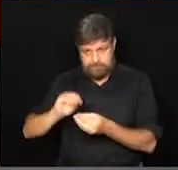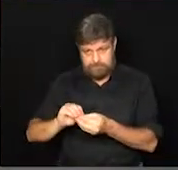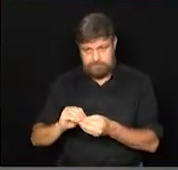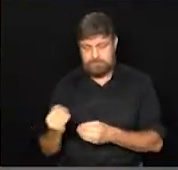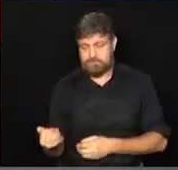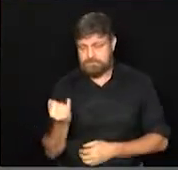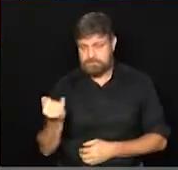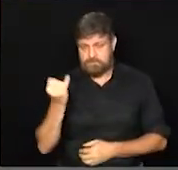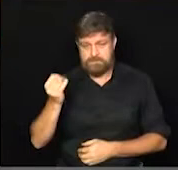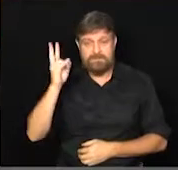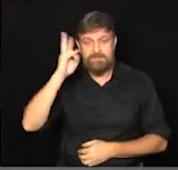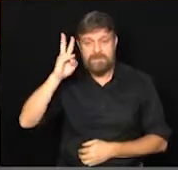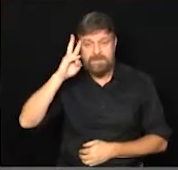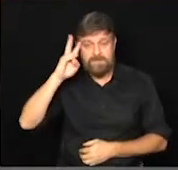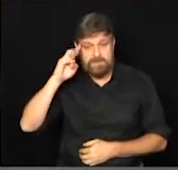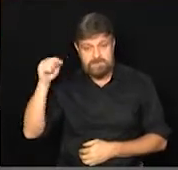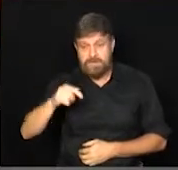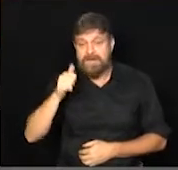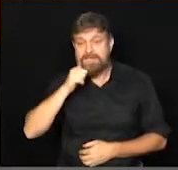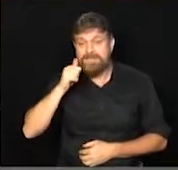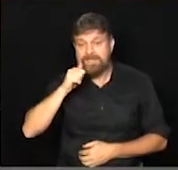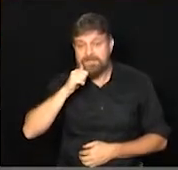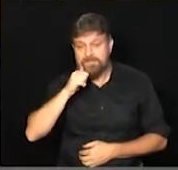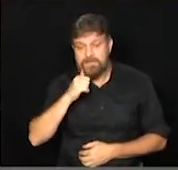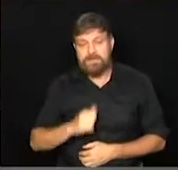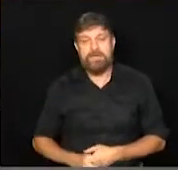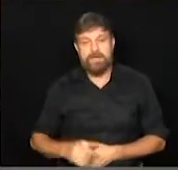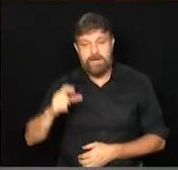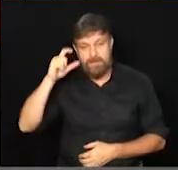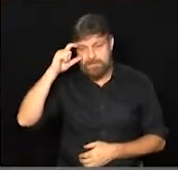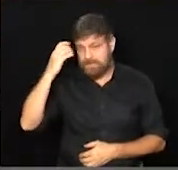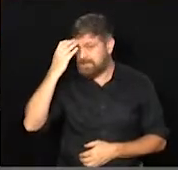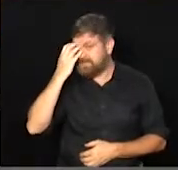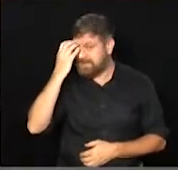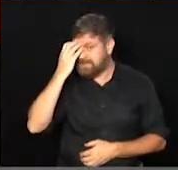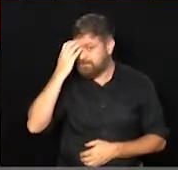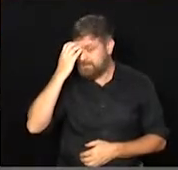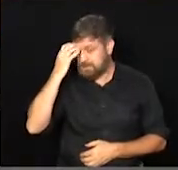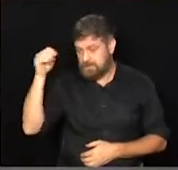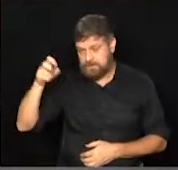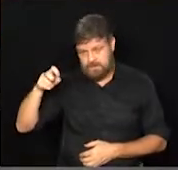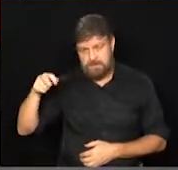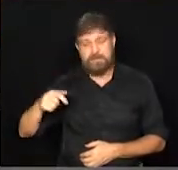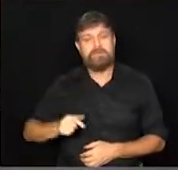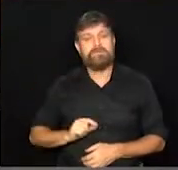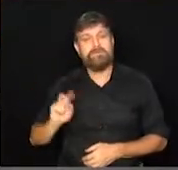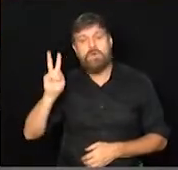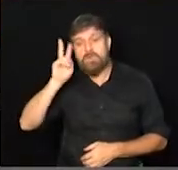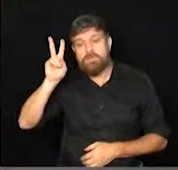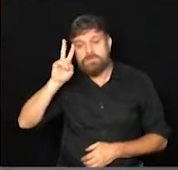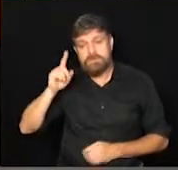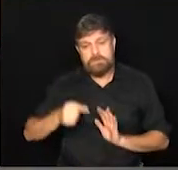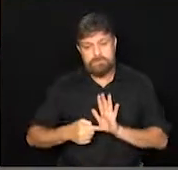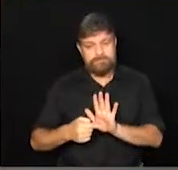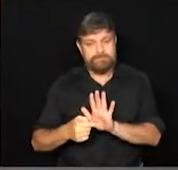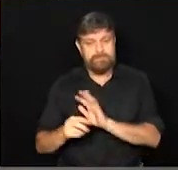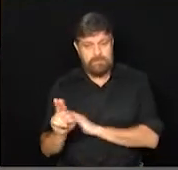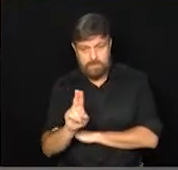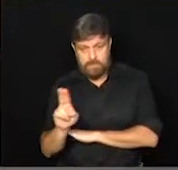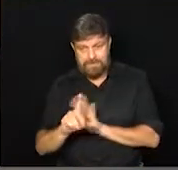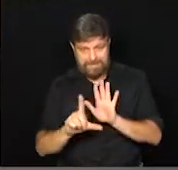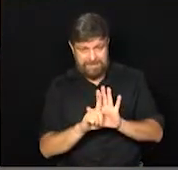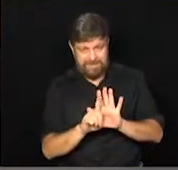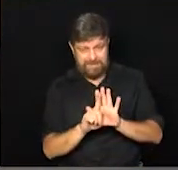falar da história da Maria da Penha, né? Que tem uma história, não à toa que a Lei Maria da Penha traz o nome da Maria da